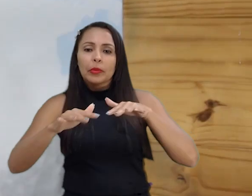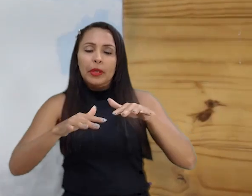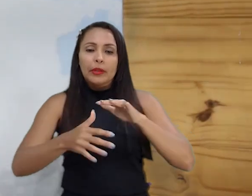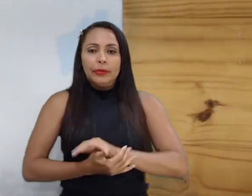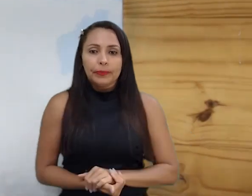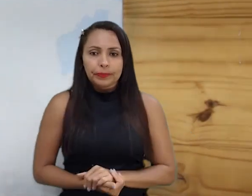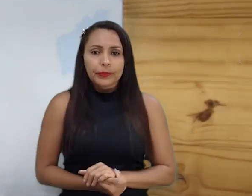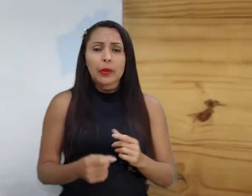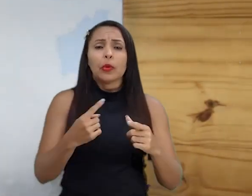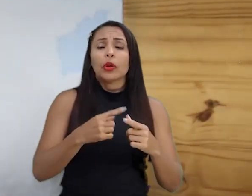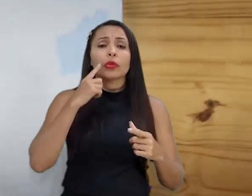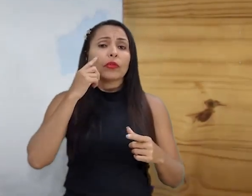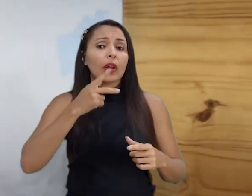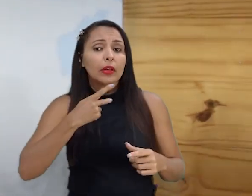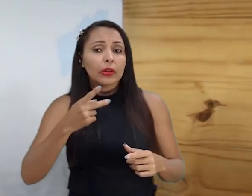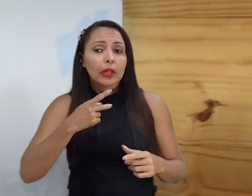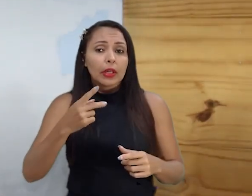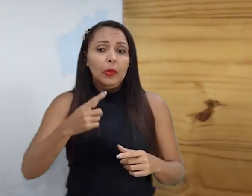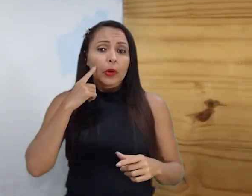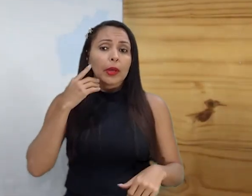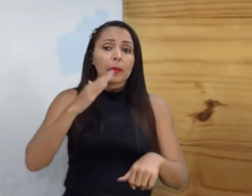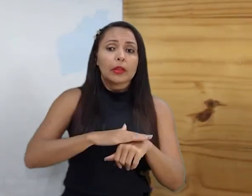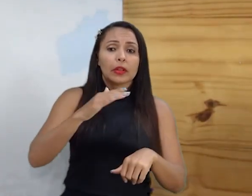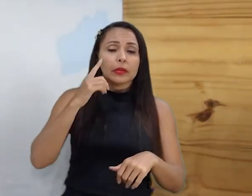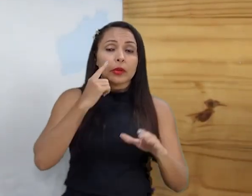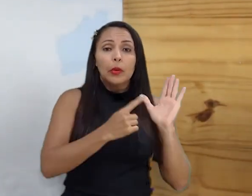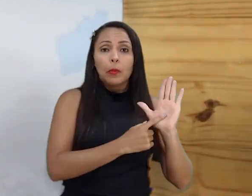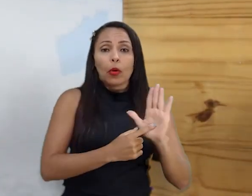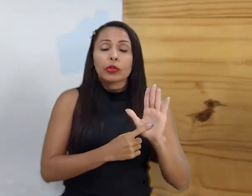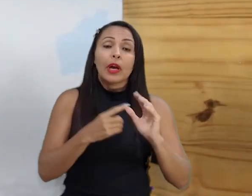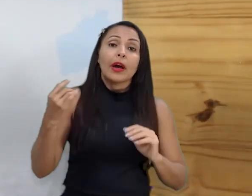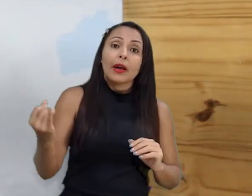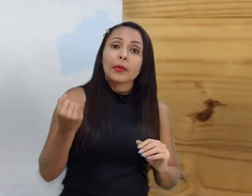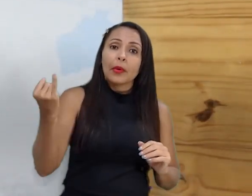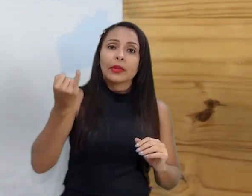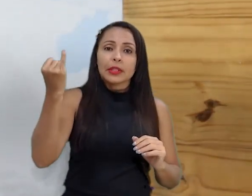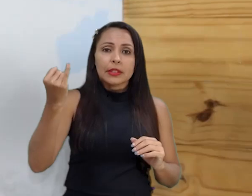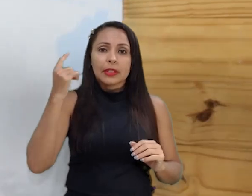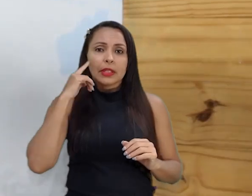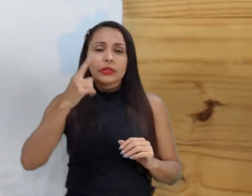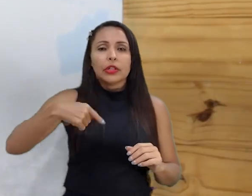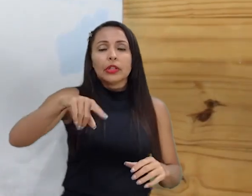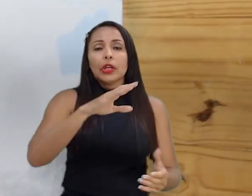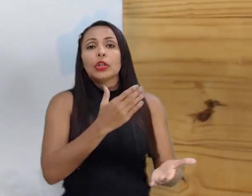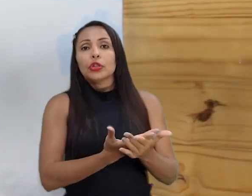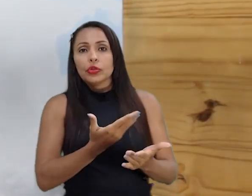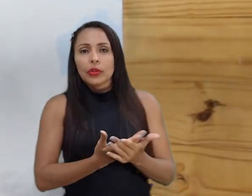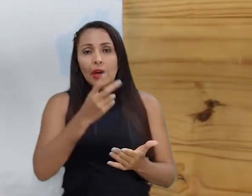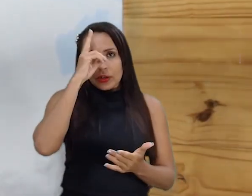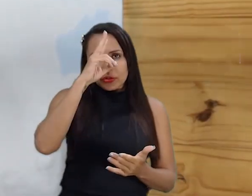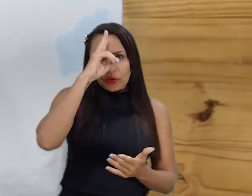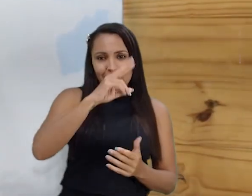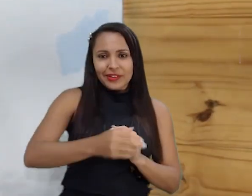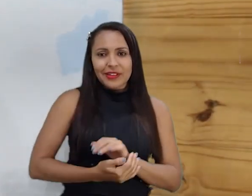vanguardas. E por que eu estou falando isso? Porque, mais uma vez, nos mostra a importância, né, da gente estudar a história da nossa